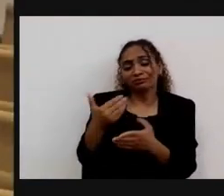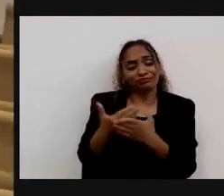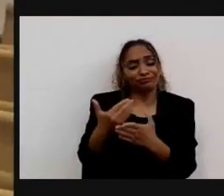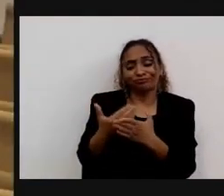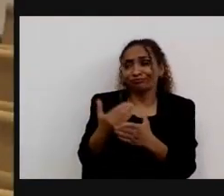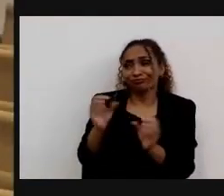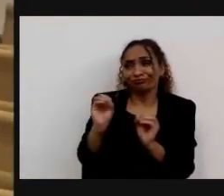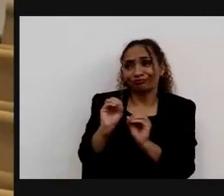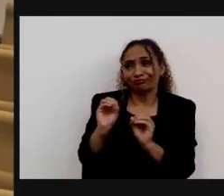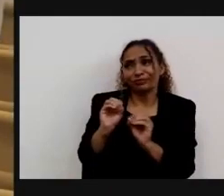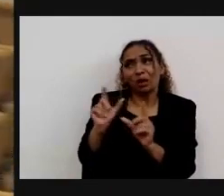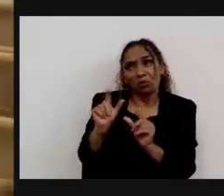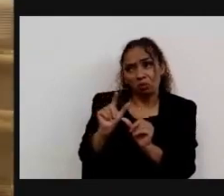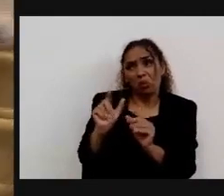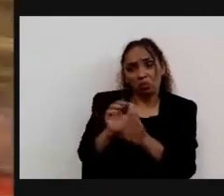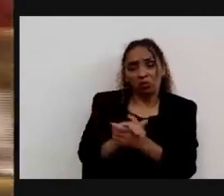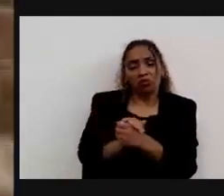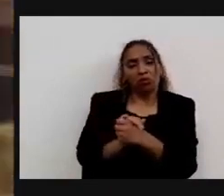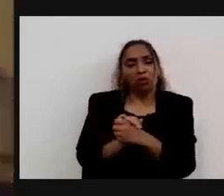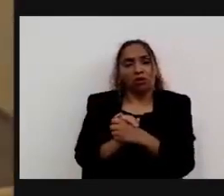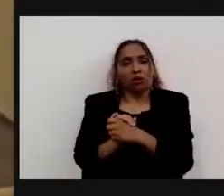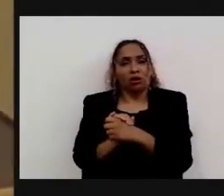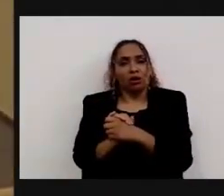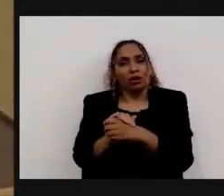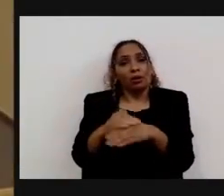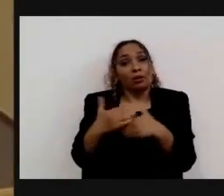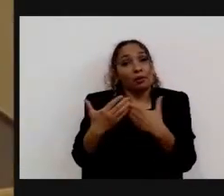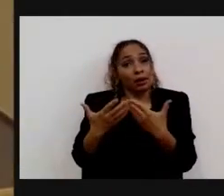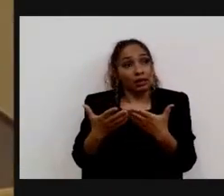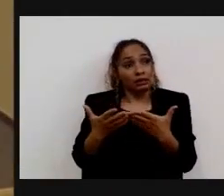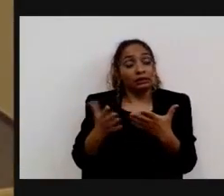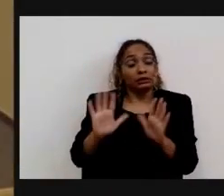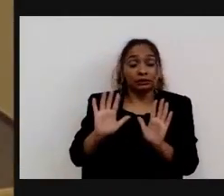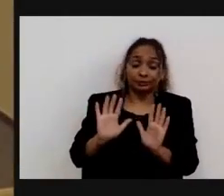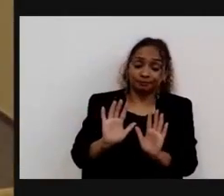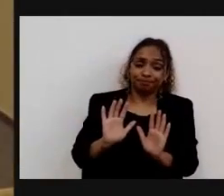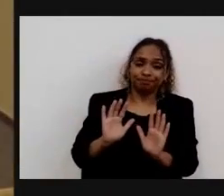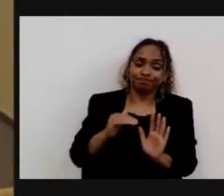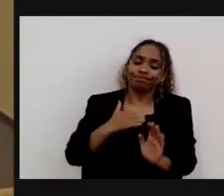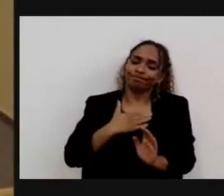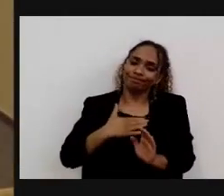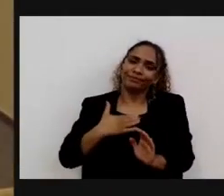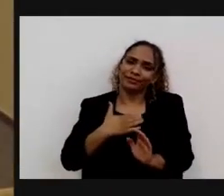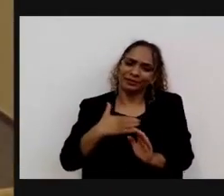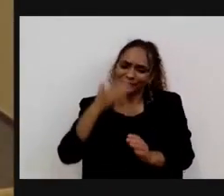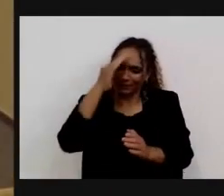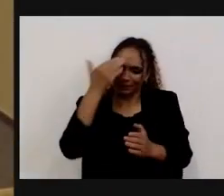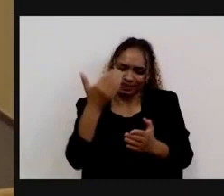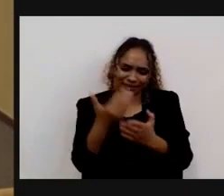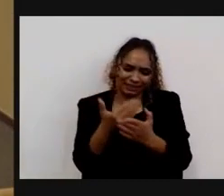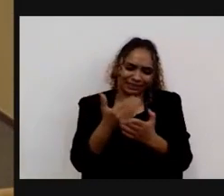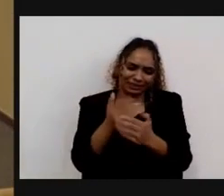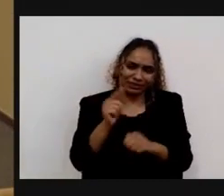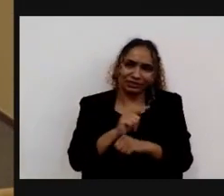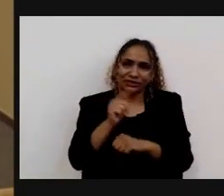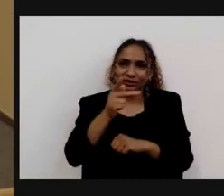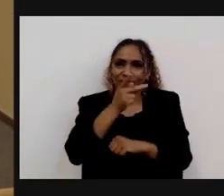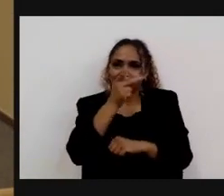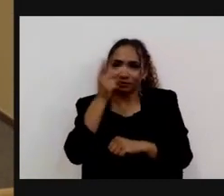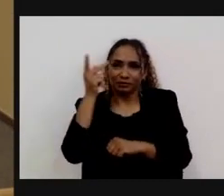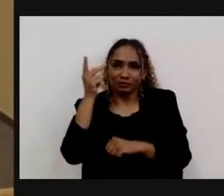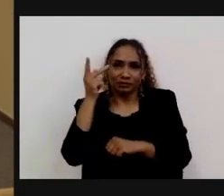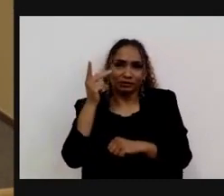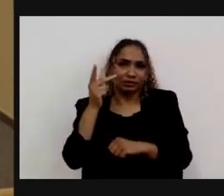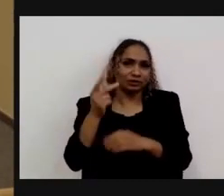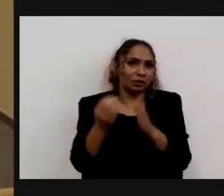muito mas eu gosto eu gosto e acho que áreas de gestão de pessoas são